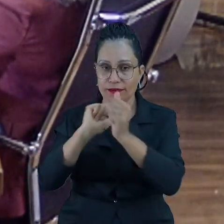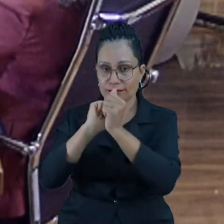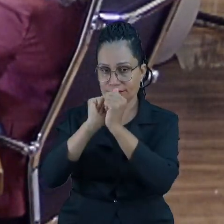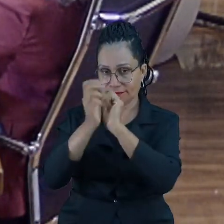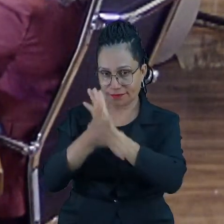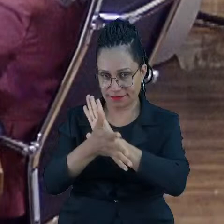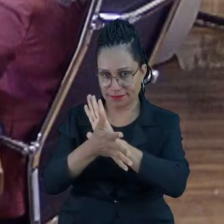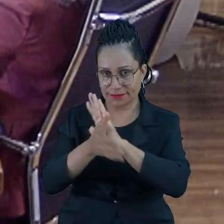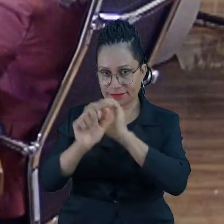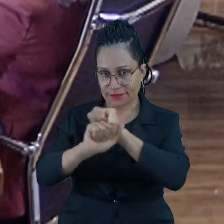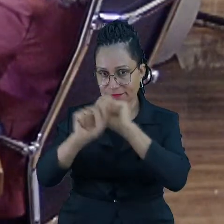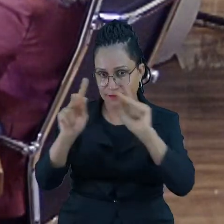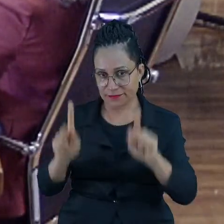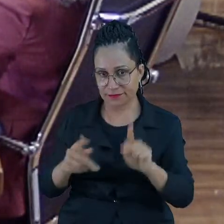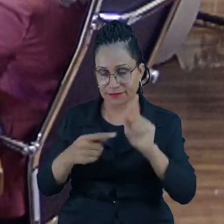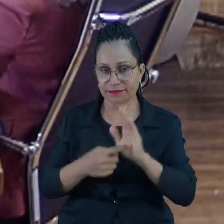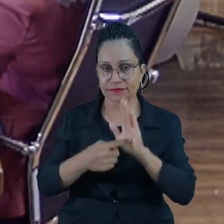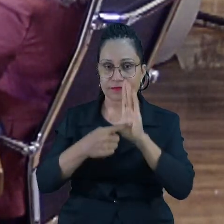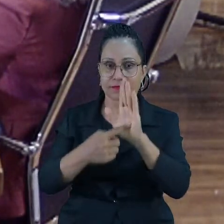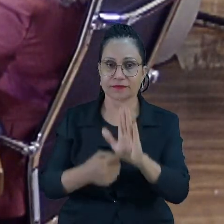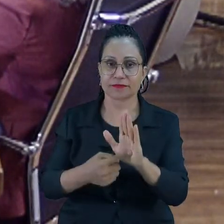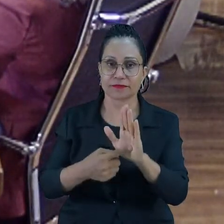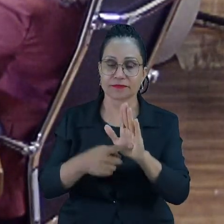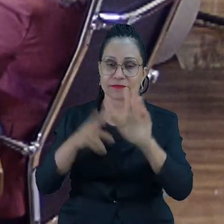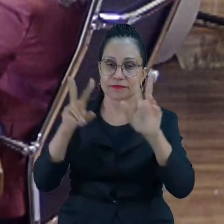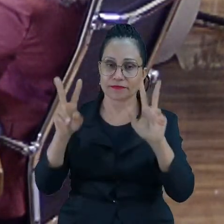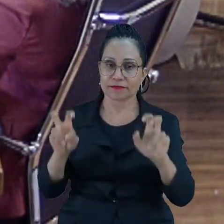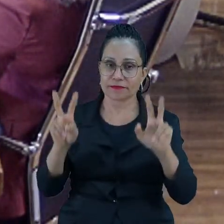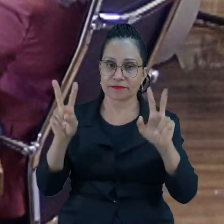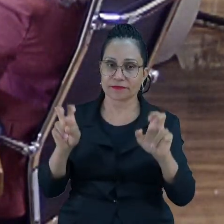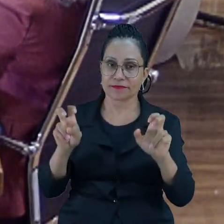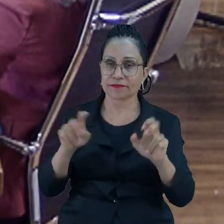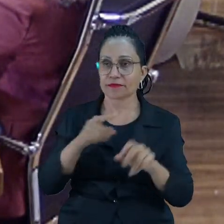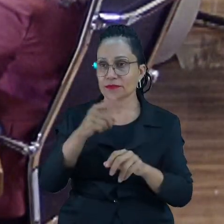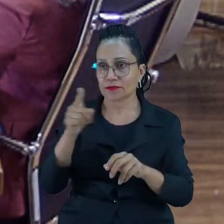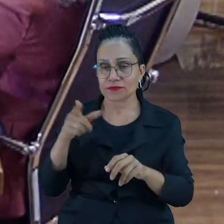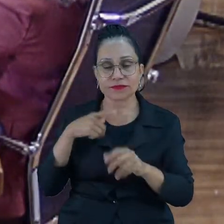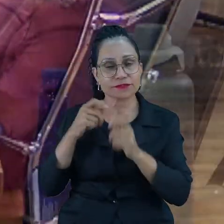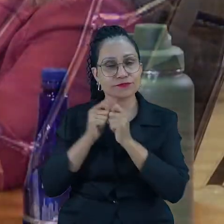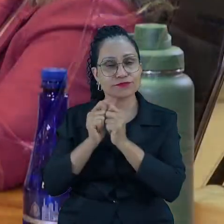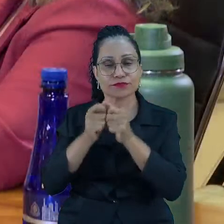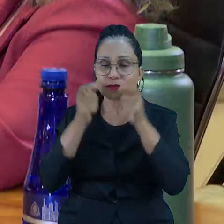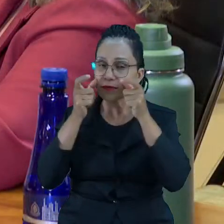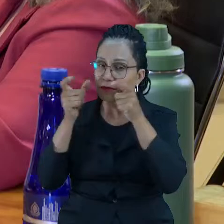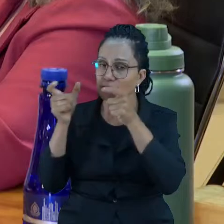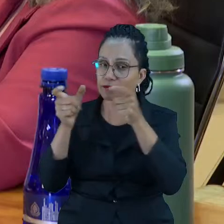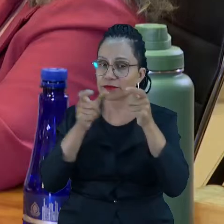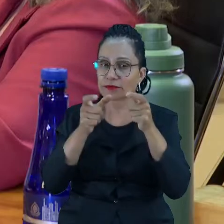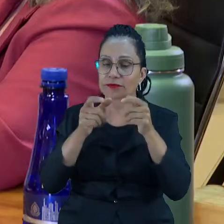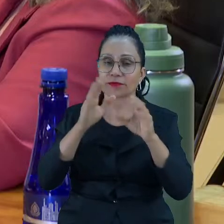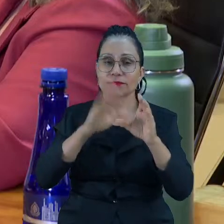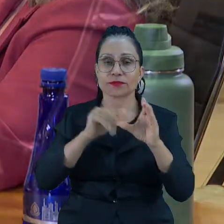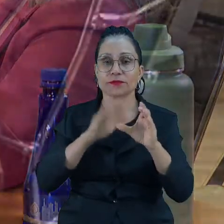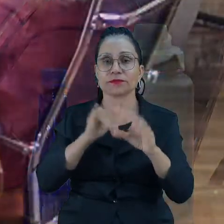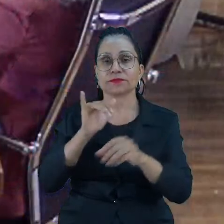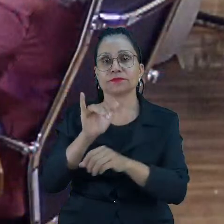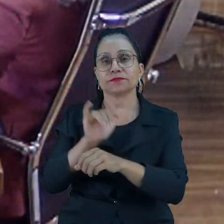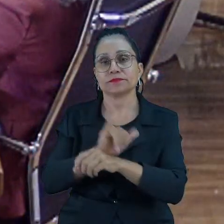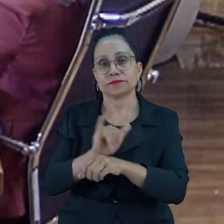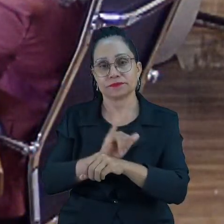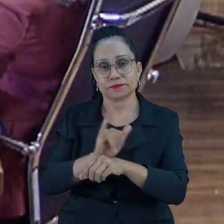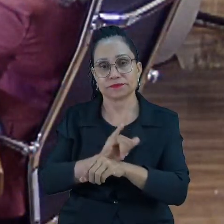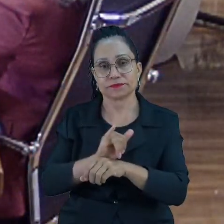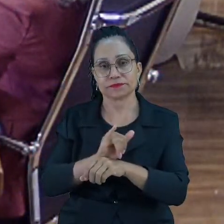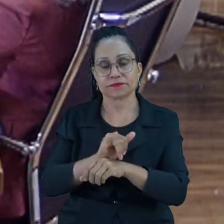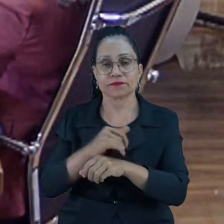apresentando aí esses temas para você que nos acompanha através do nosso canal no YouTube, temas que